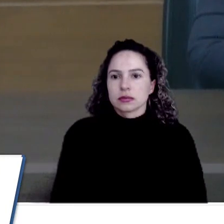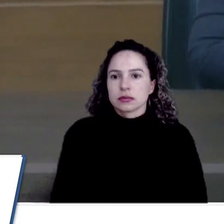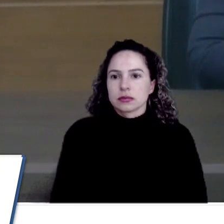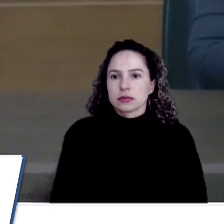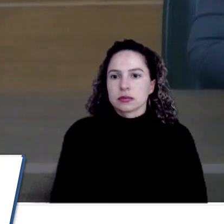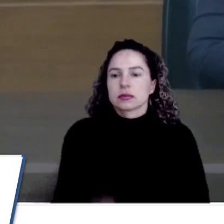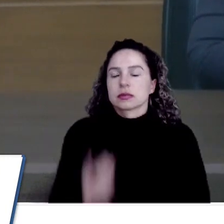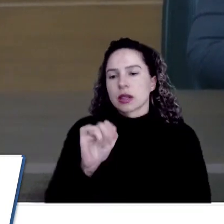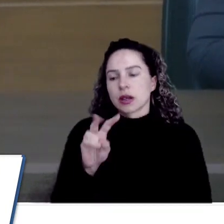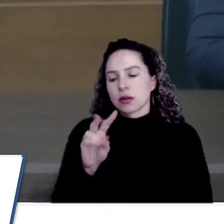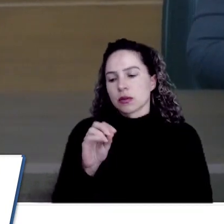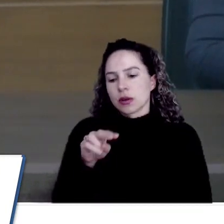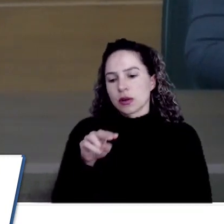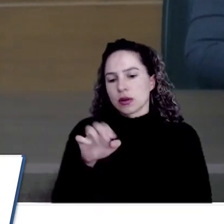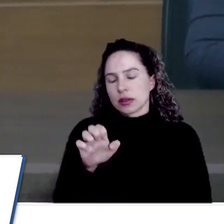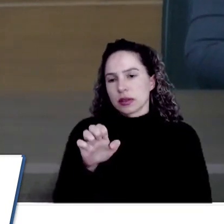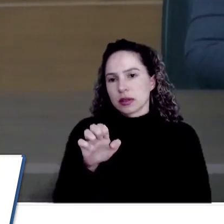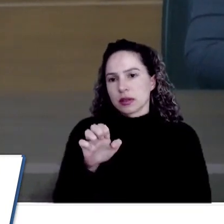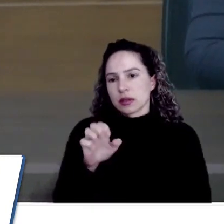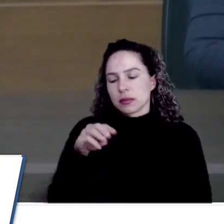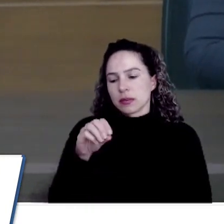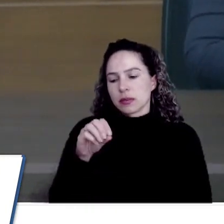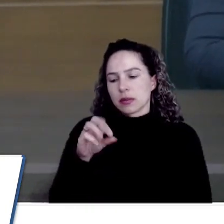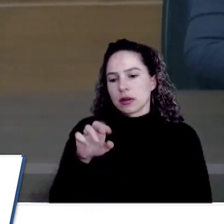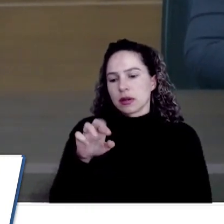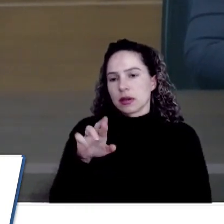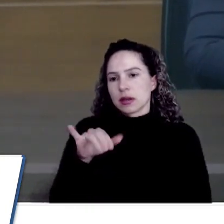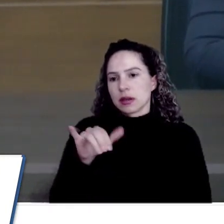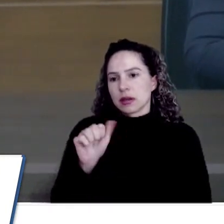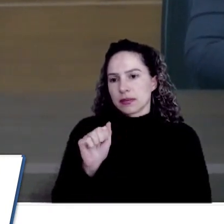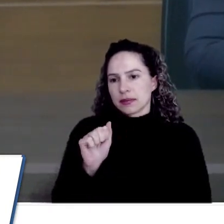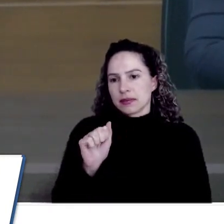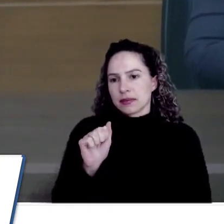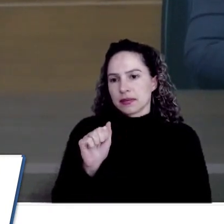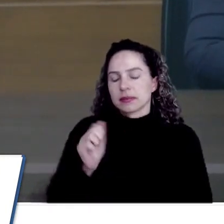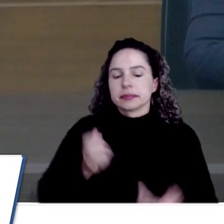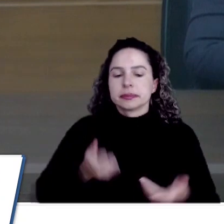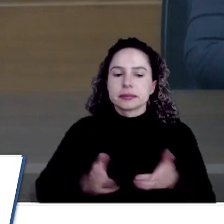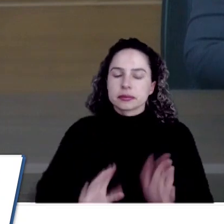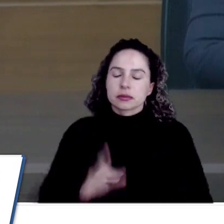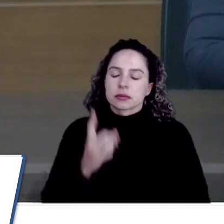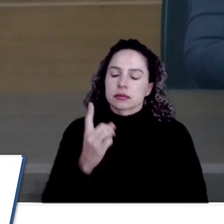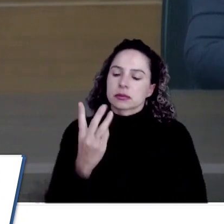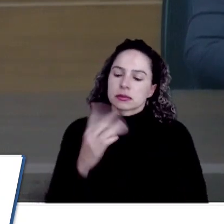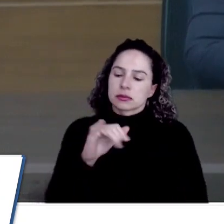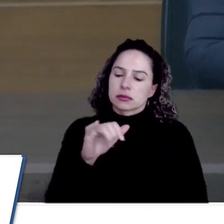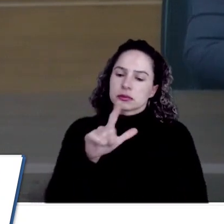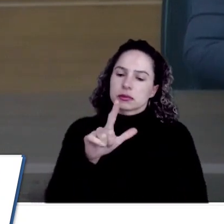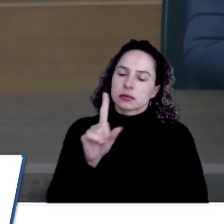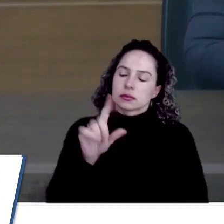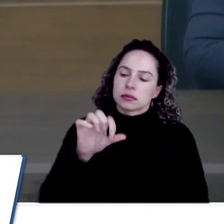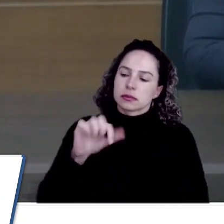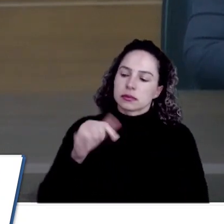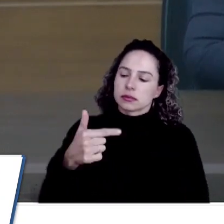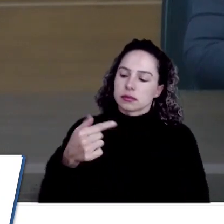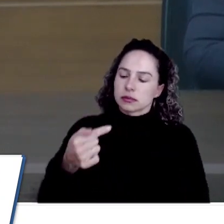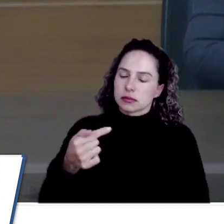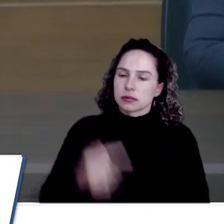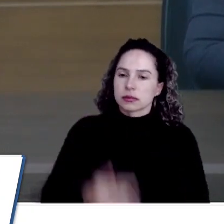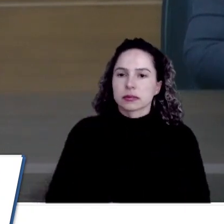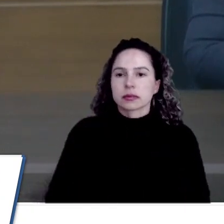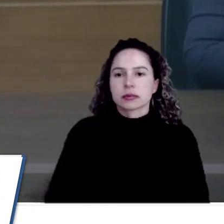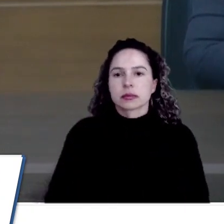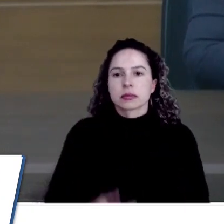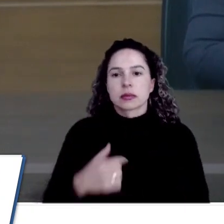Ivone Janone Moreira, nascida em 13 de julho de 1927, filha